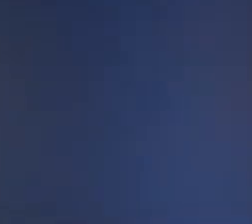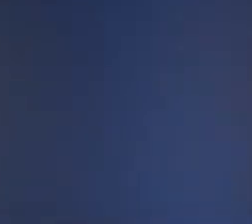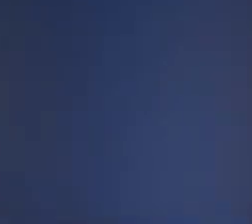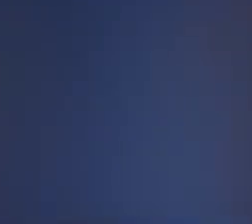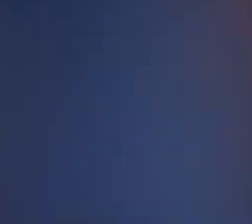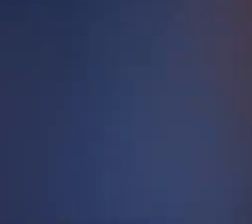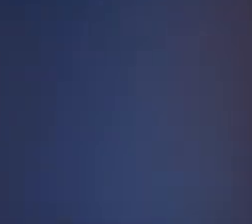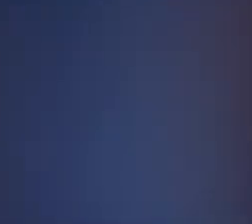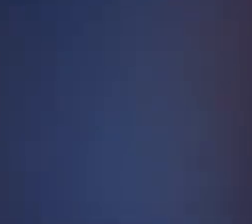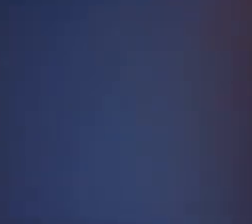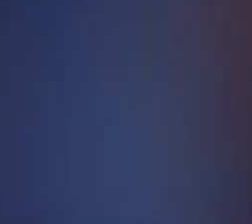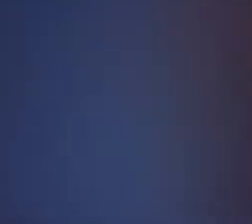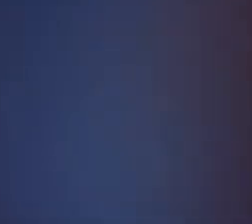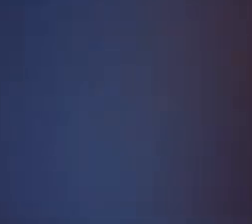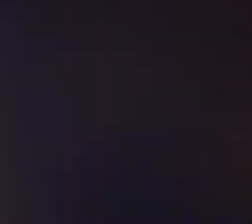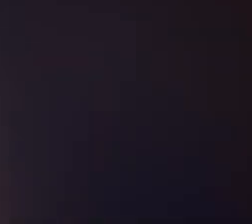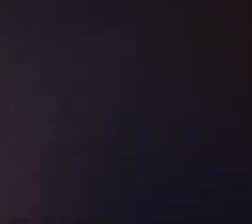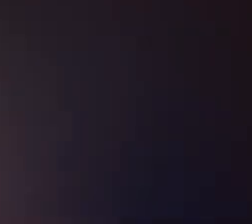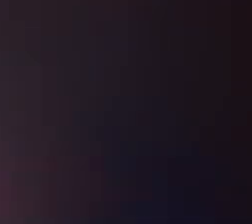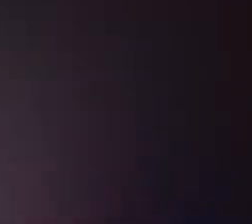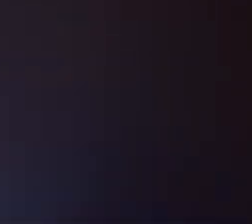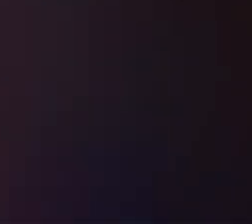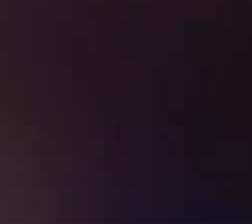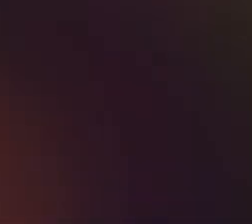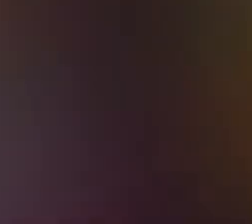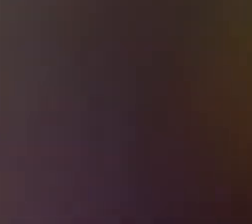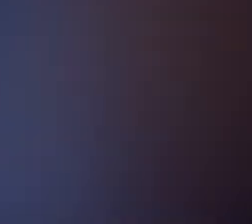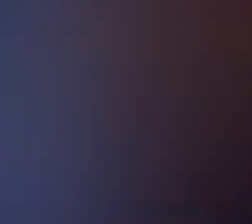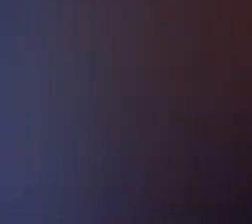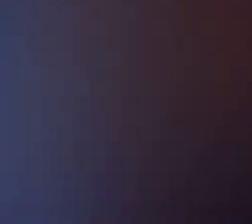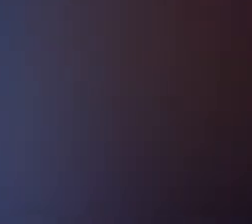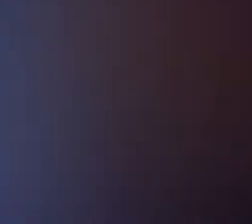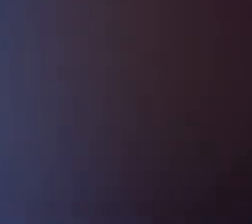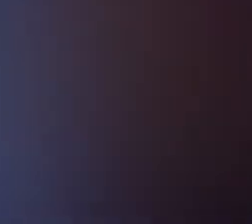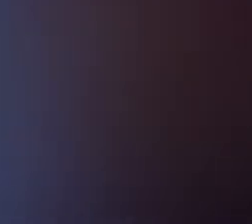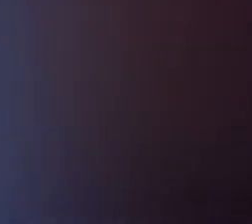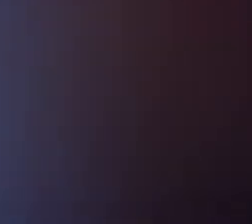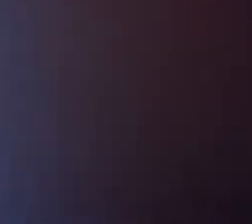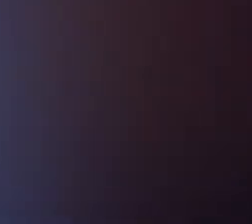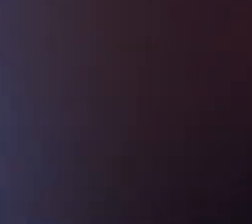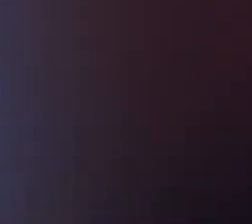Põe mão na cintura, tira na paz, uma mistura, tira, dá uma baixadinha.